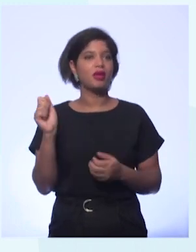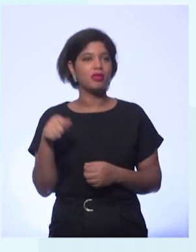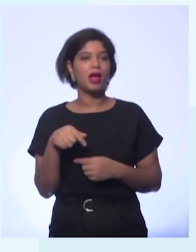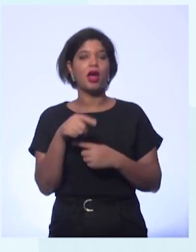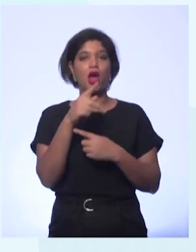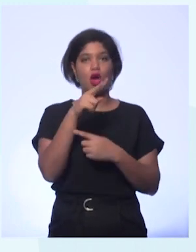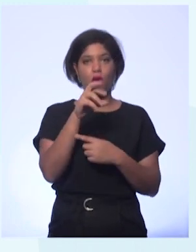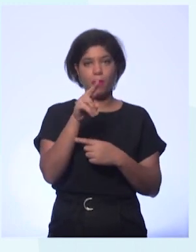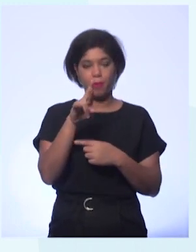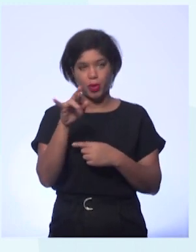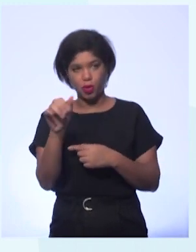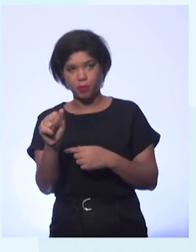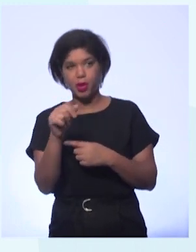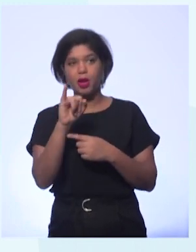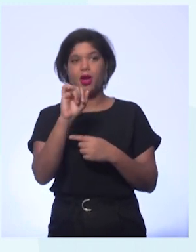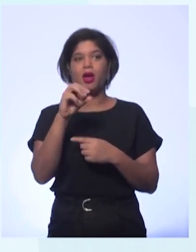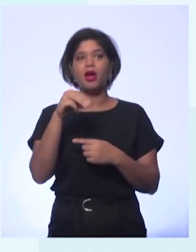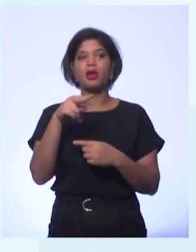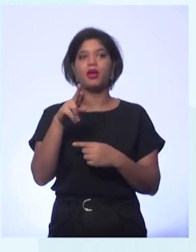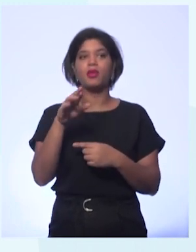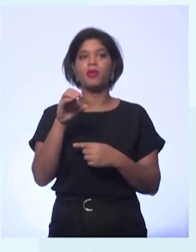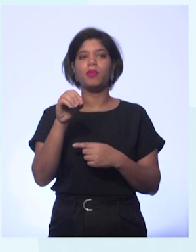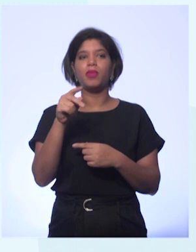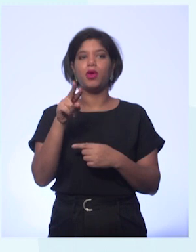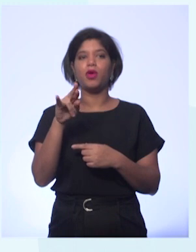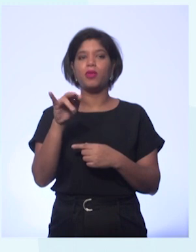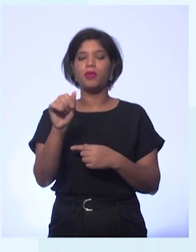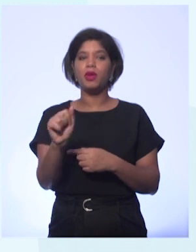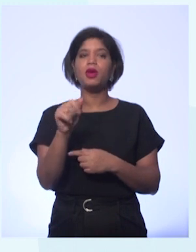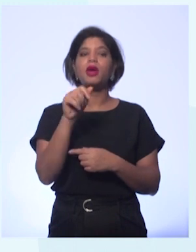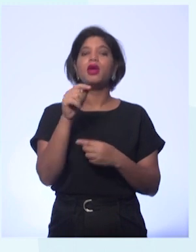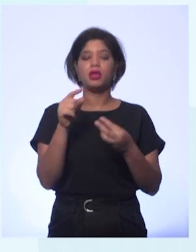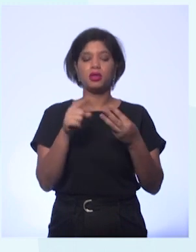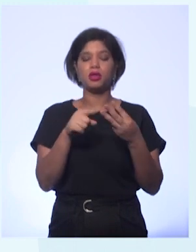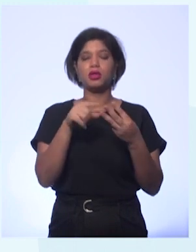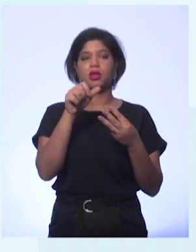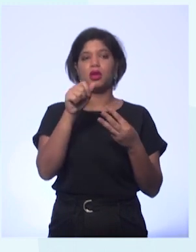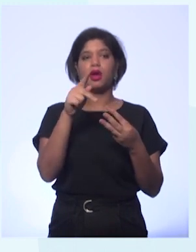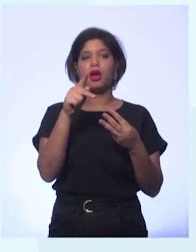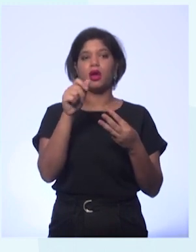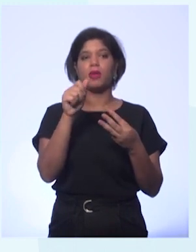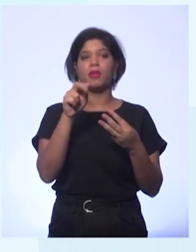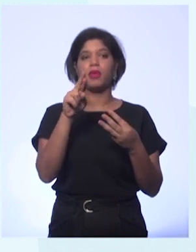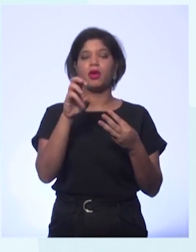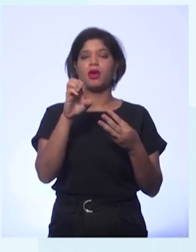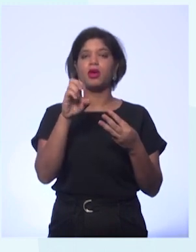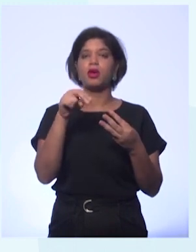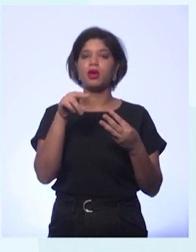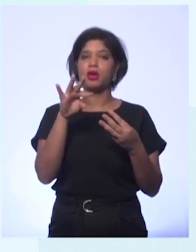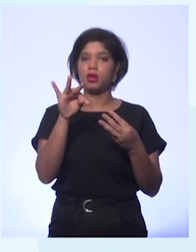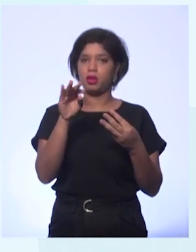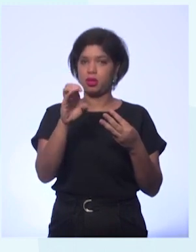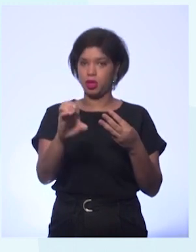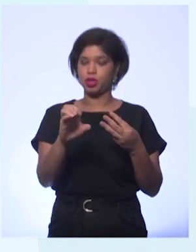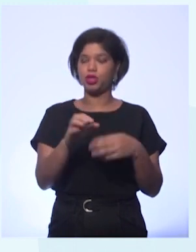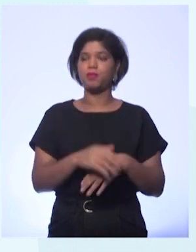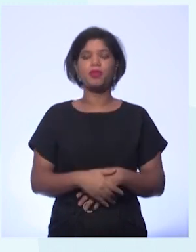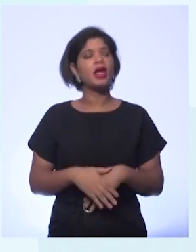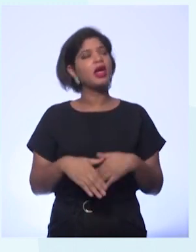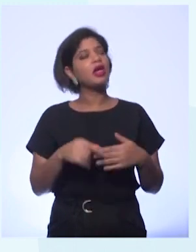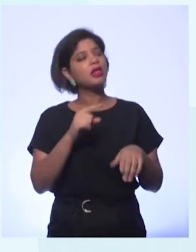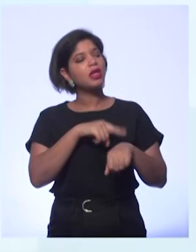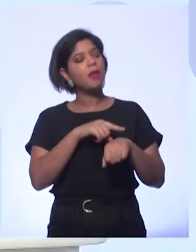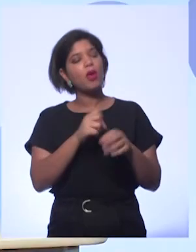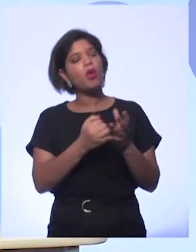imprópria ou aparente. Professor Inês, quanto tempo você vai dar para eles colocarem o nome aí nessas frações? Bom, professora Roberta, letra A, B e C,